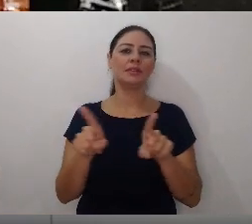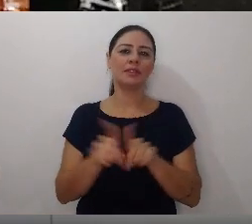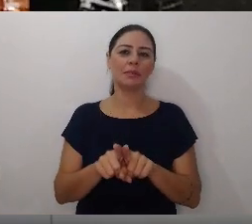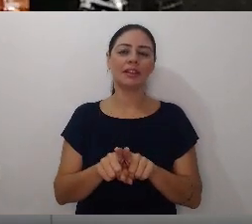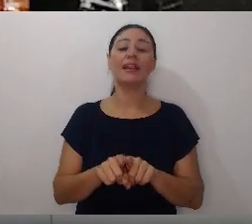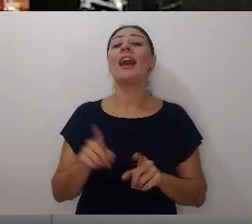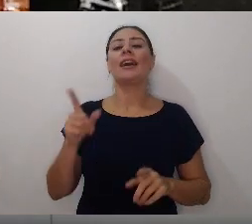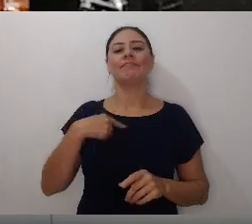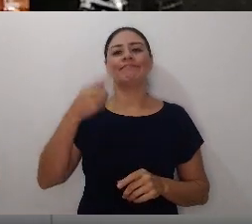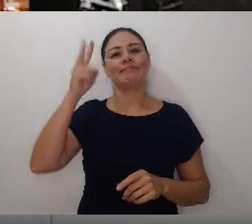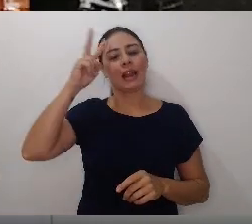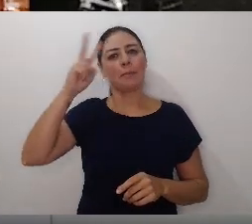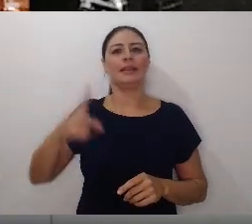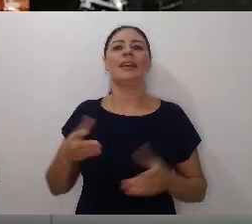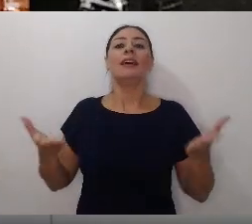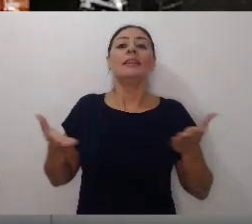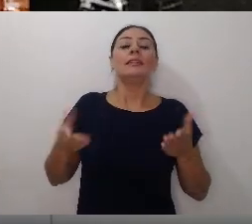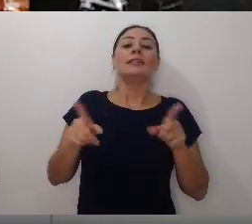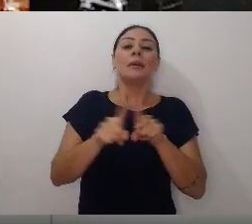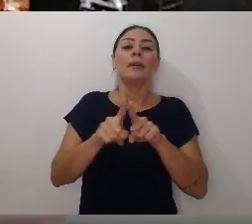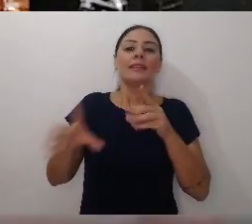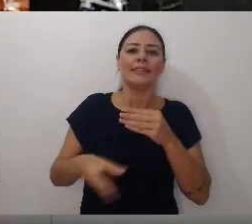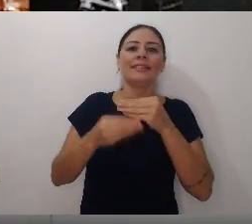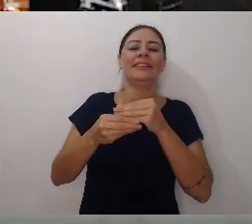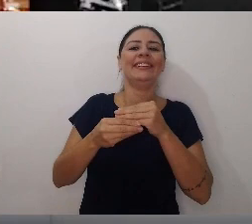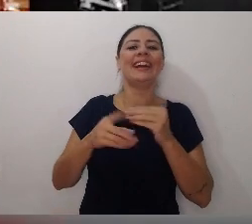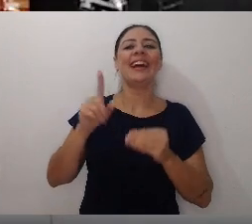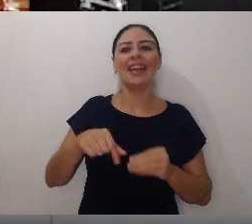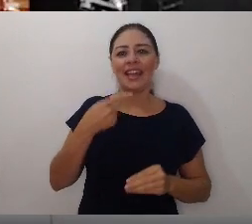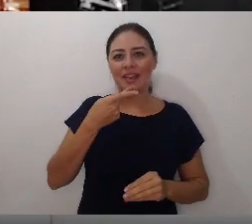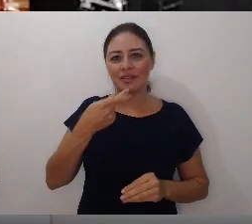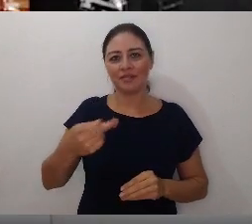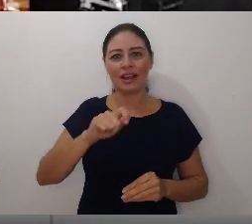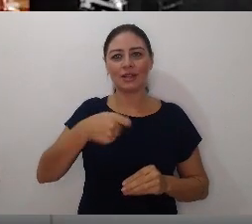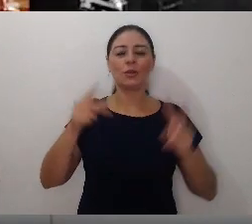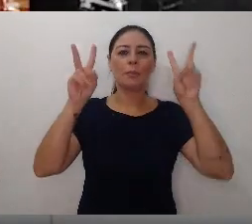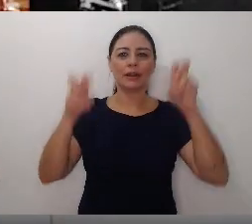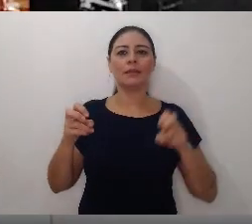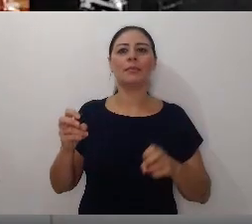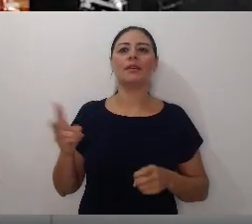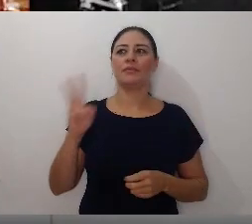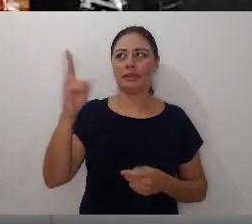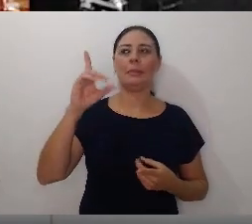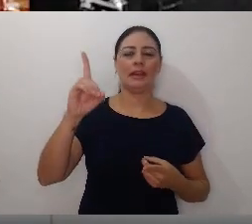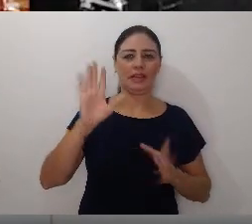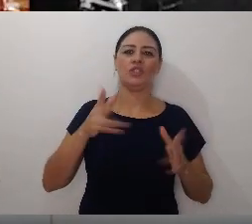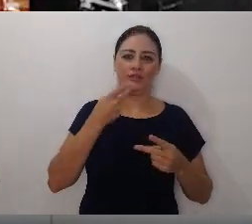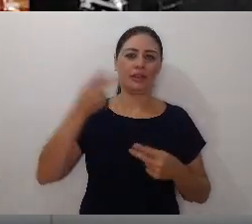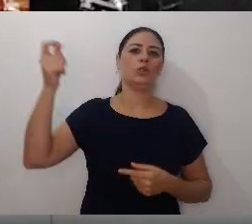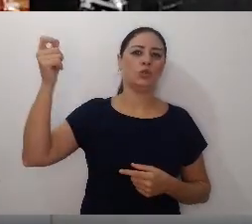algum irmãozinho. Então é isso, daí eu queria deixar aberto para mais perguntas também. Aí foi falado,